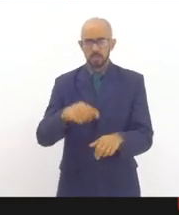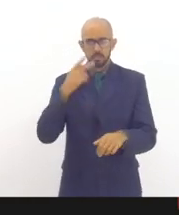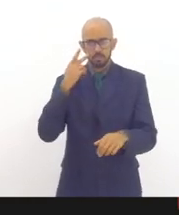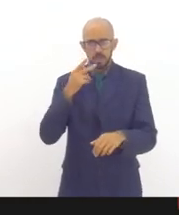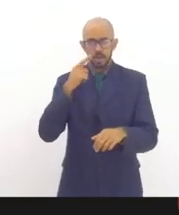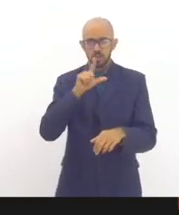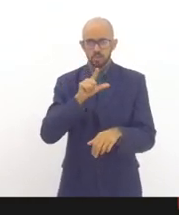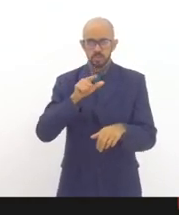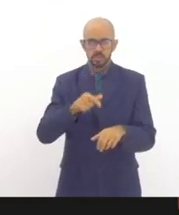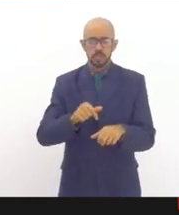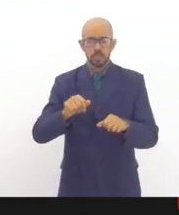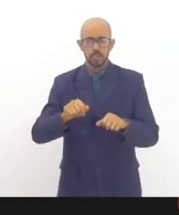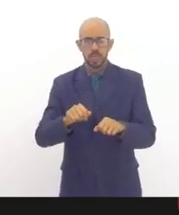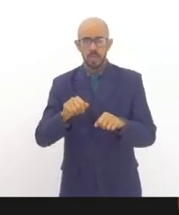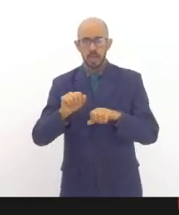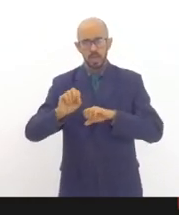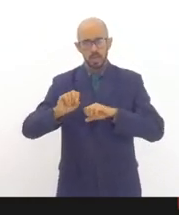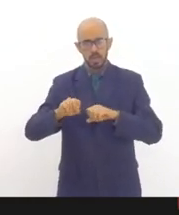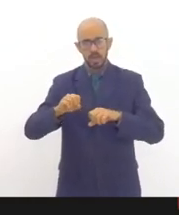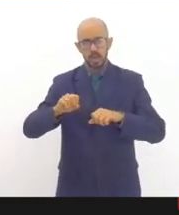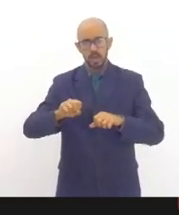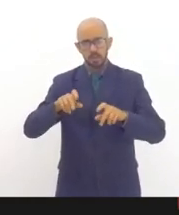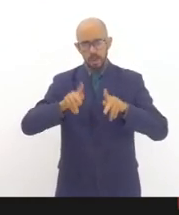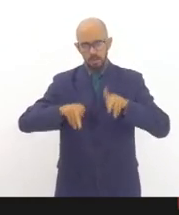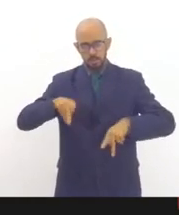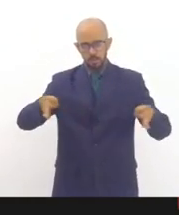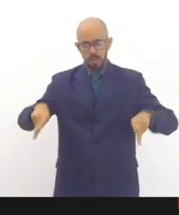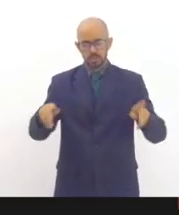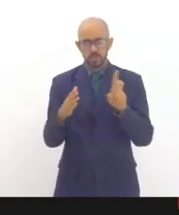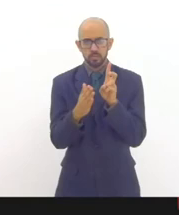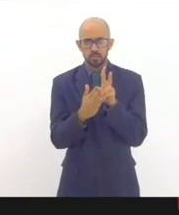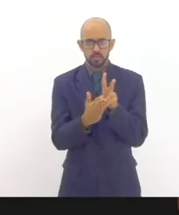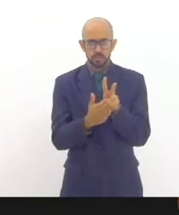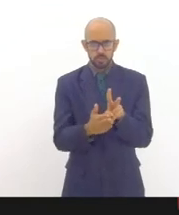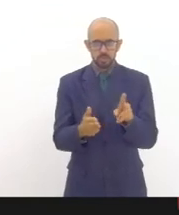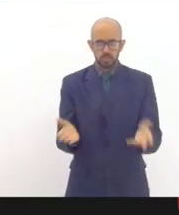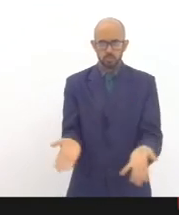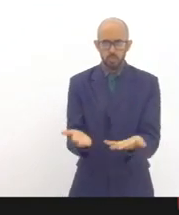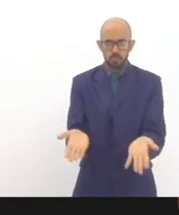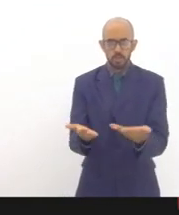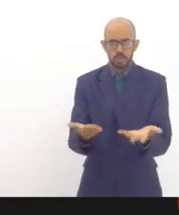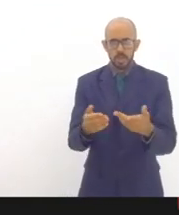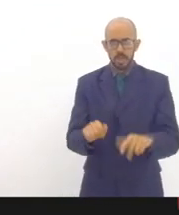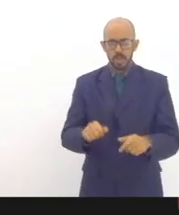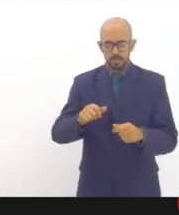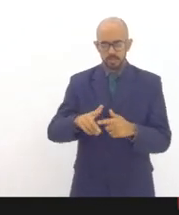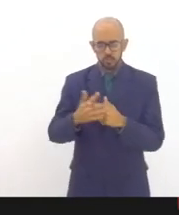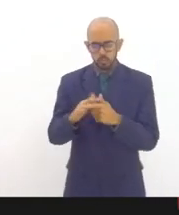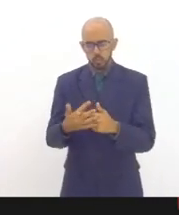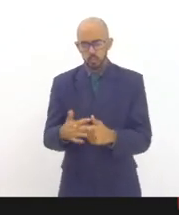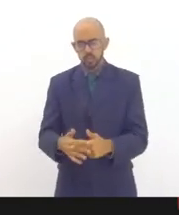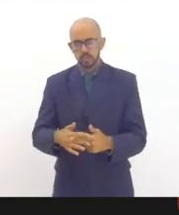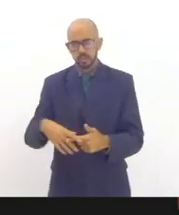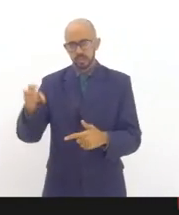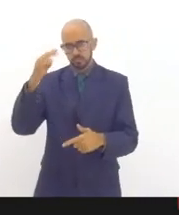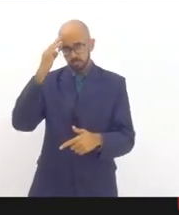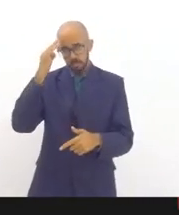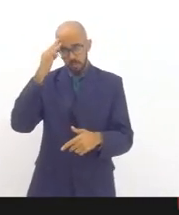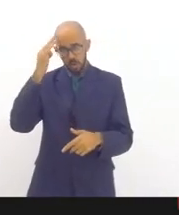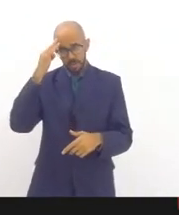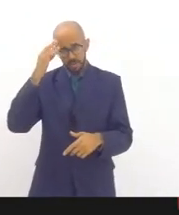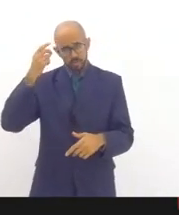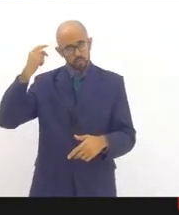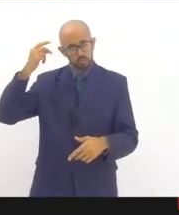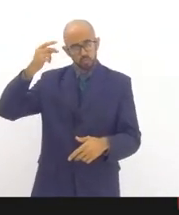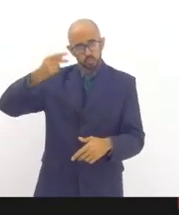bilíngue e intercultural aos povos indígenas, e assim proporcionar-lhes a recuperação das suas memórias